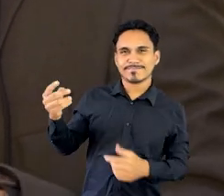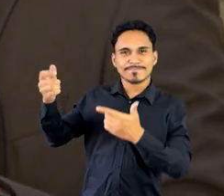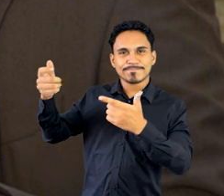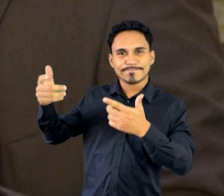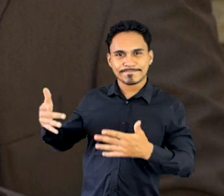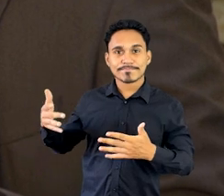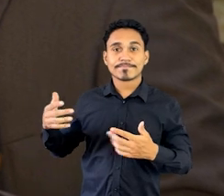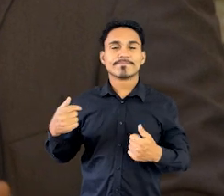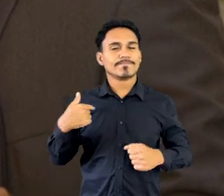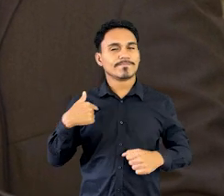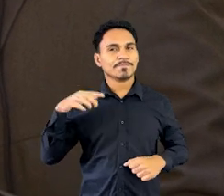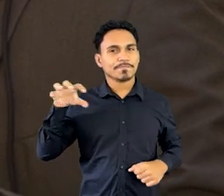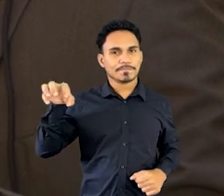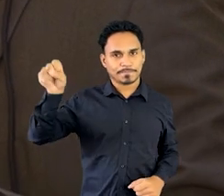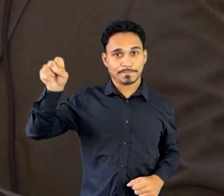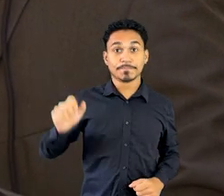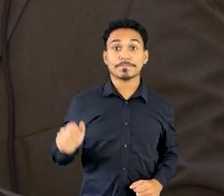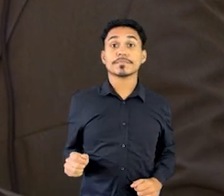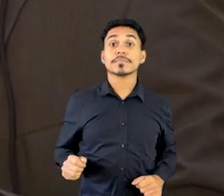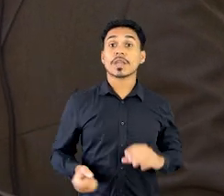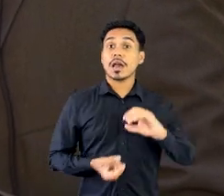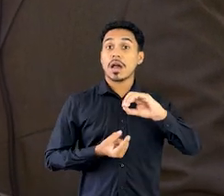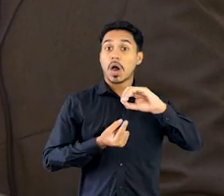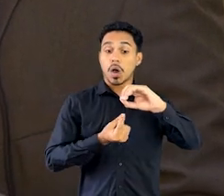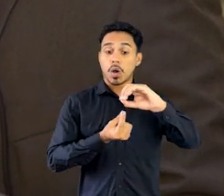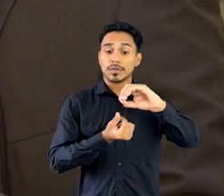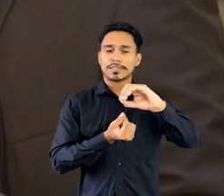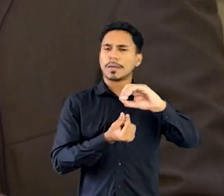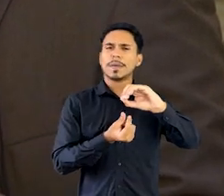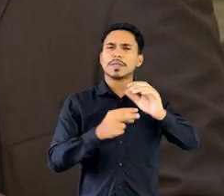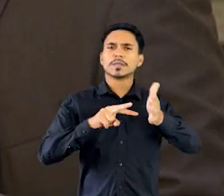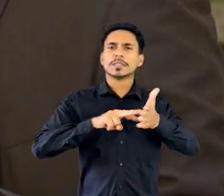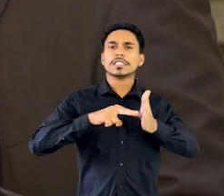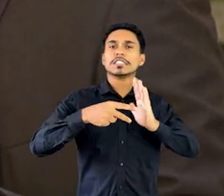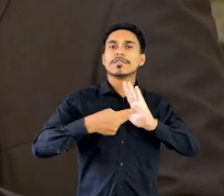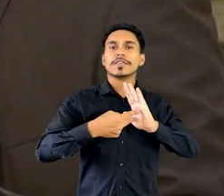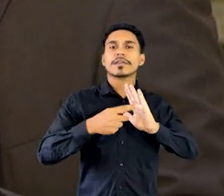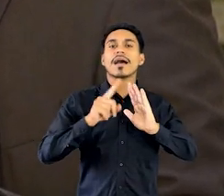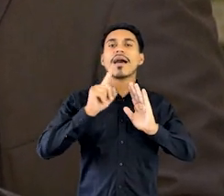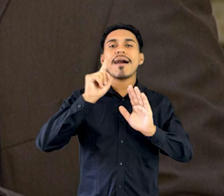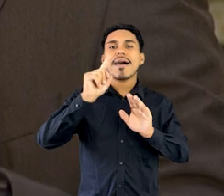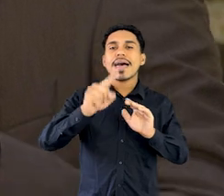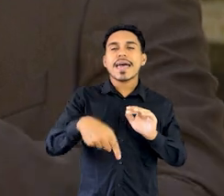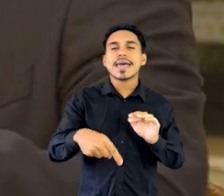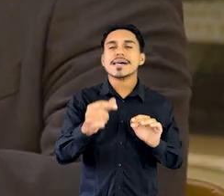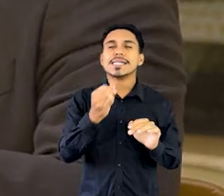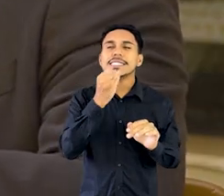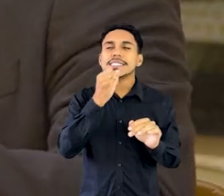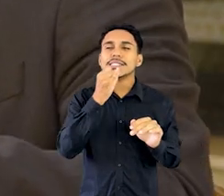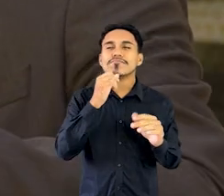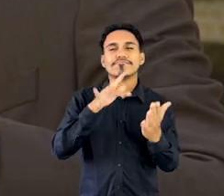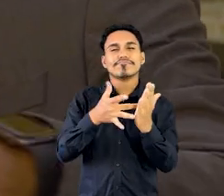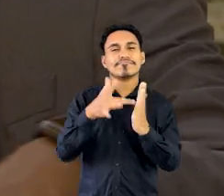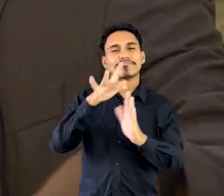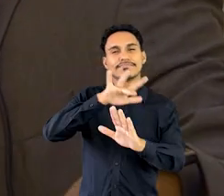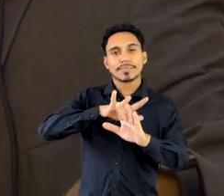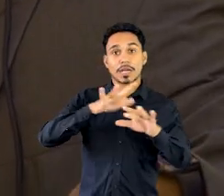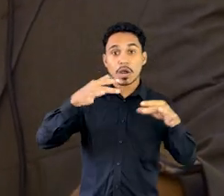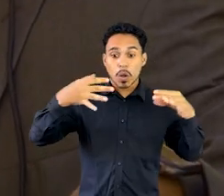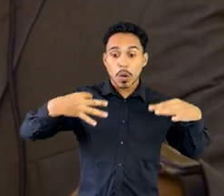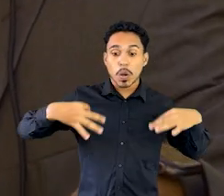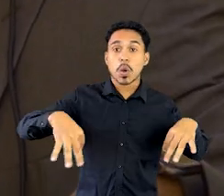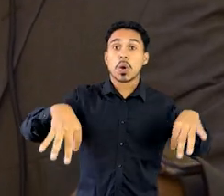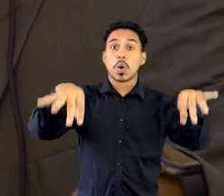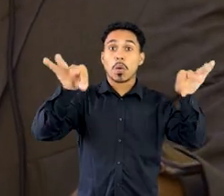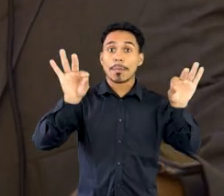importante de alegoria é lembrar o seguinte gente orçamento é como uma coberta e a pessoa que está deitada